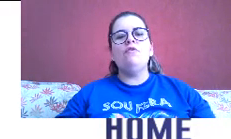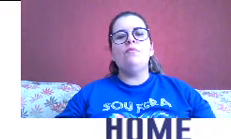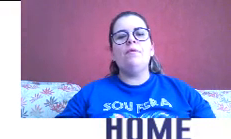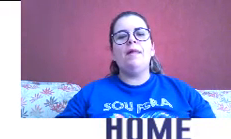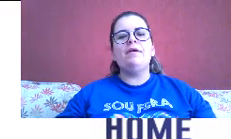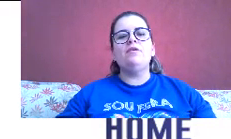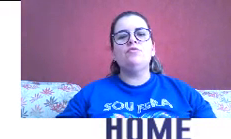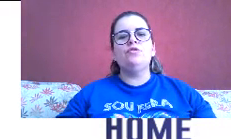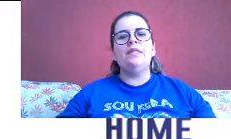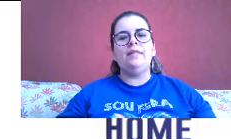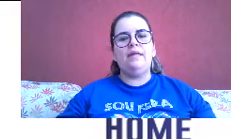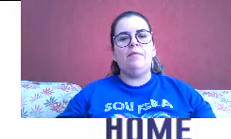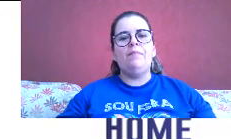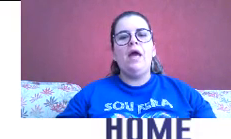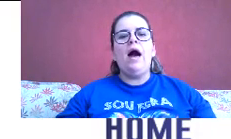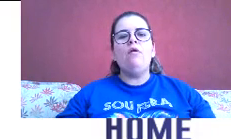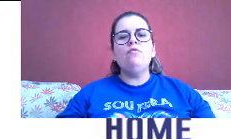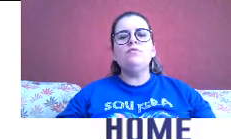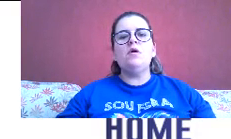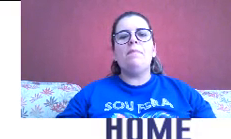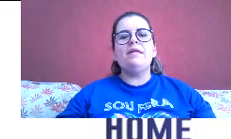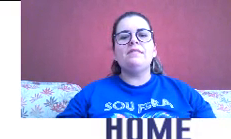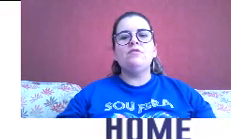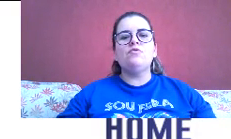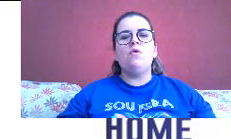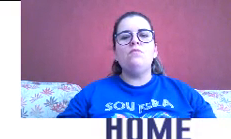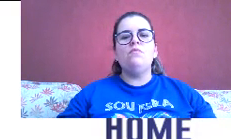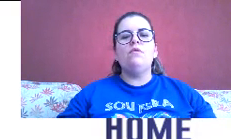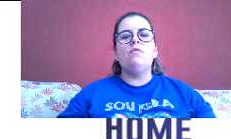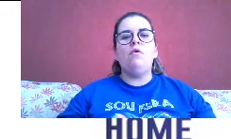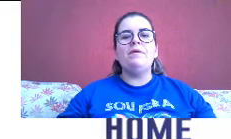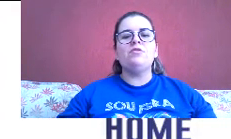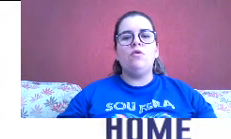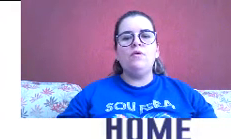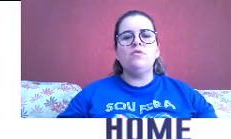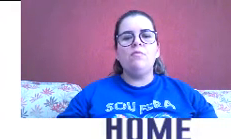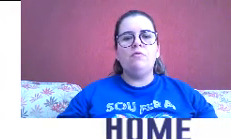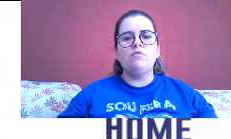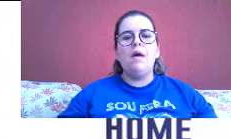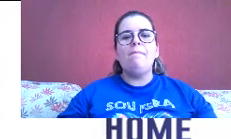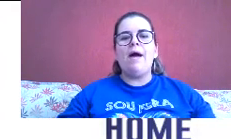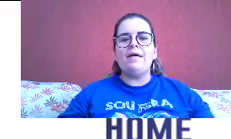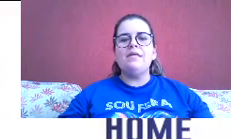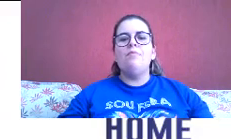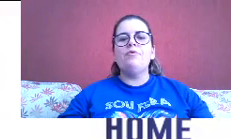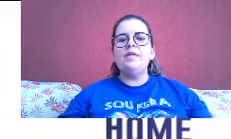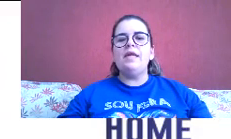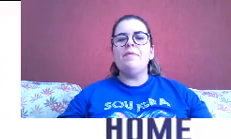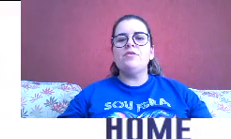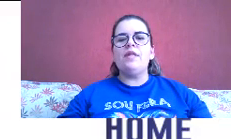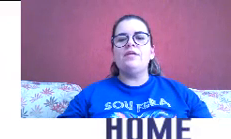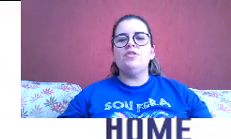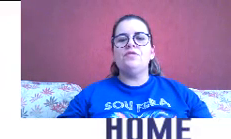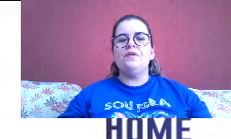resolvem o problema que surgem na Trama Alguns são parecidos com com pessoas comuns mas por